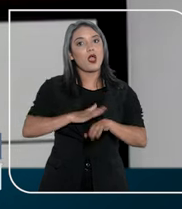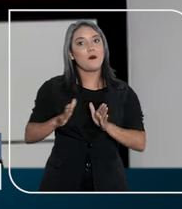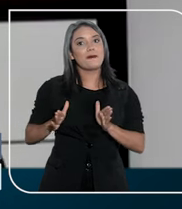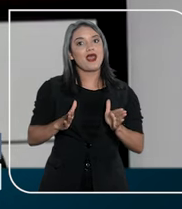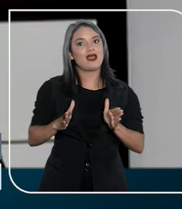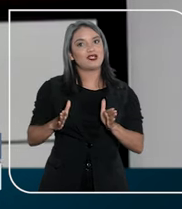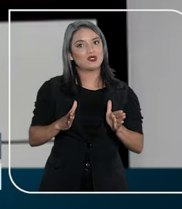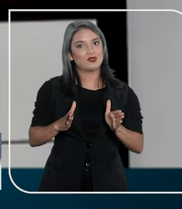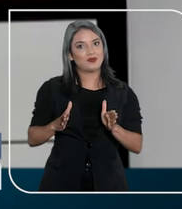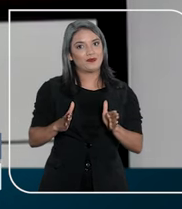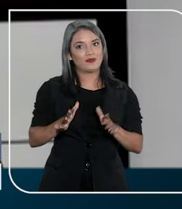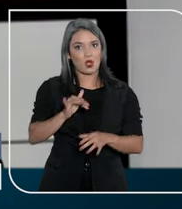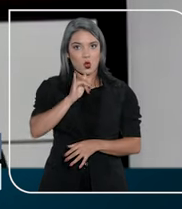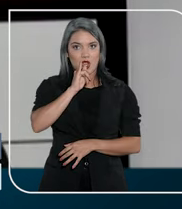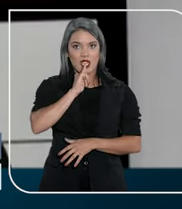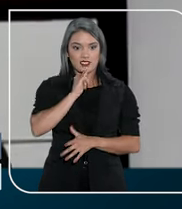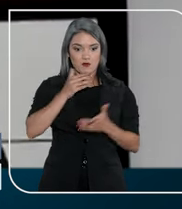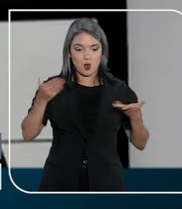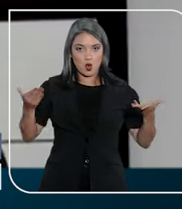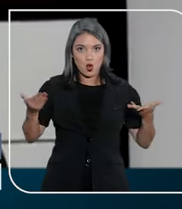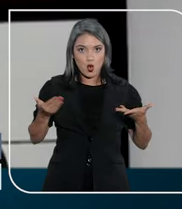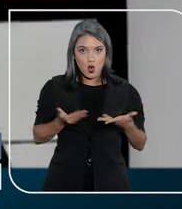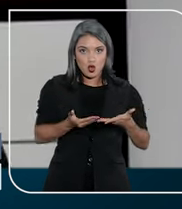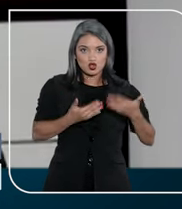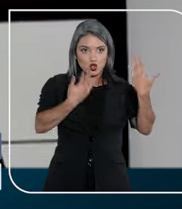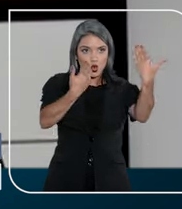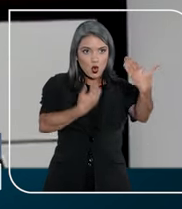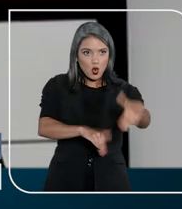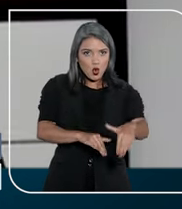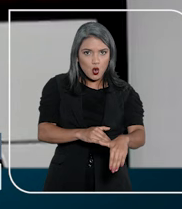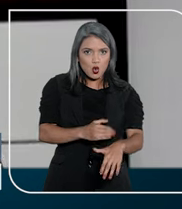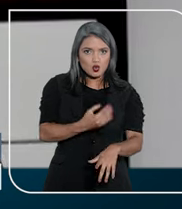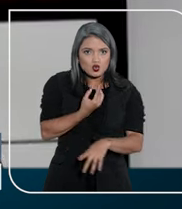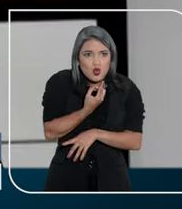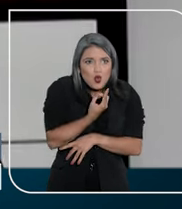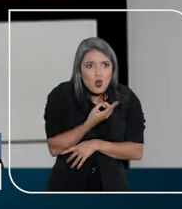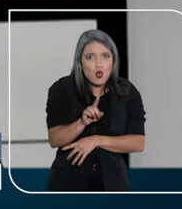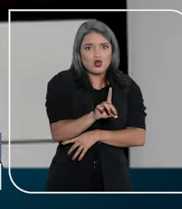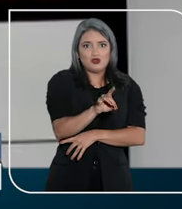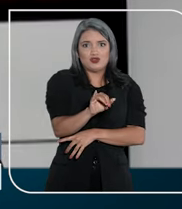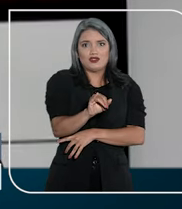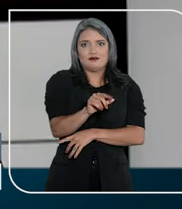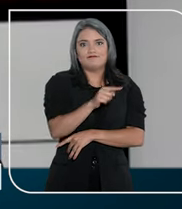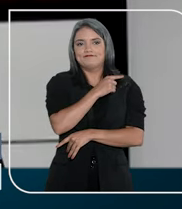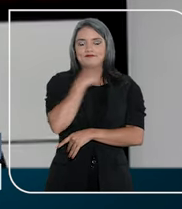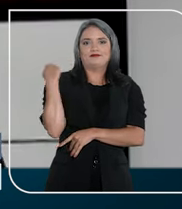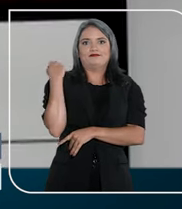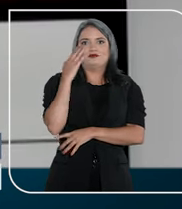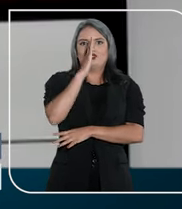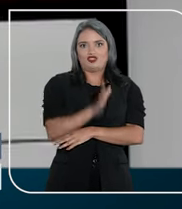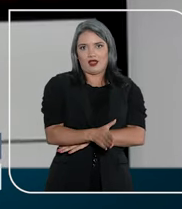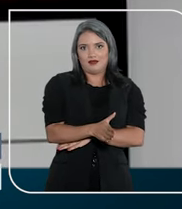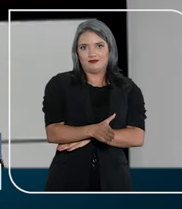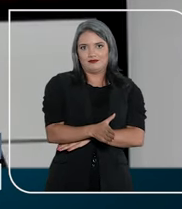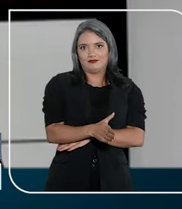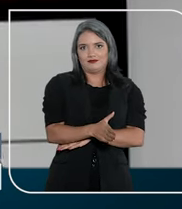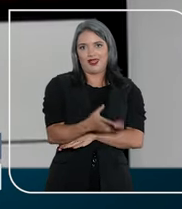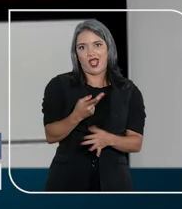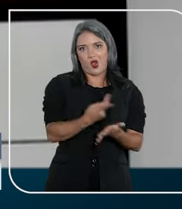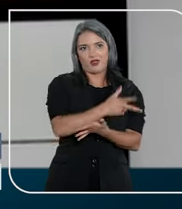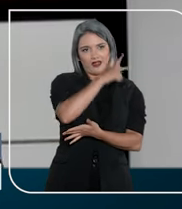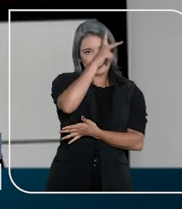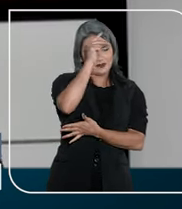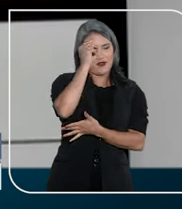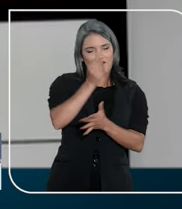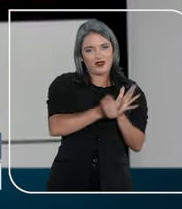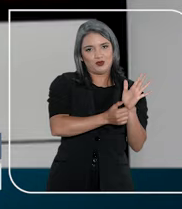Se hoje é o último dia da validade de um concurso, isso é muito comum em prefeituras. É o último dia da validade,